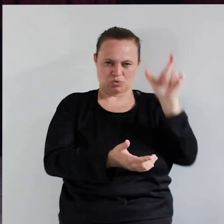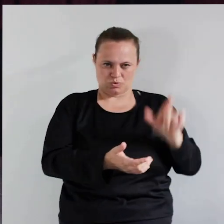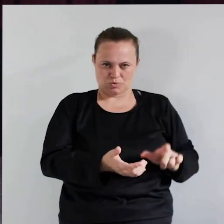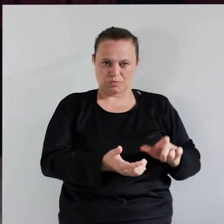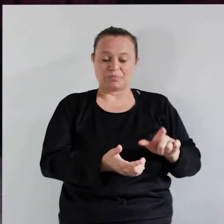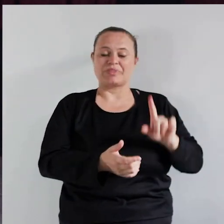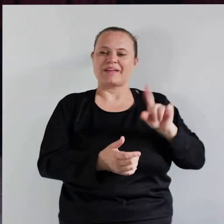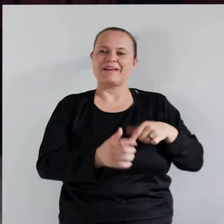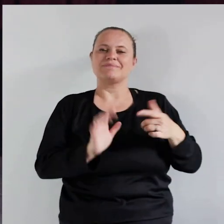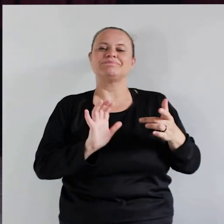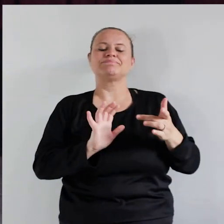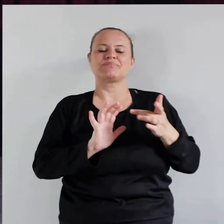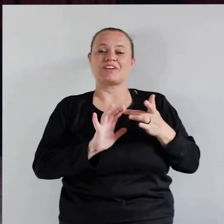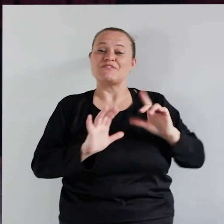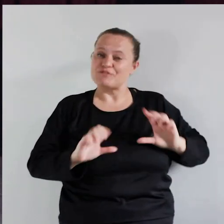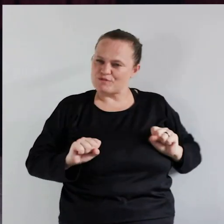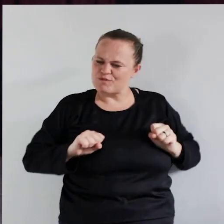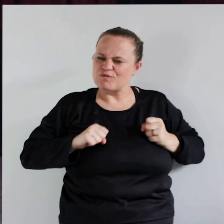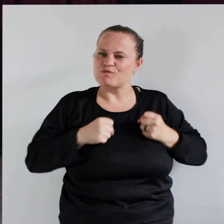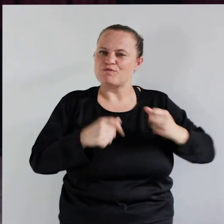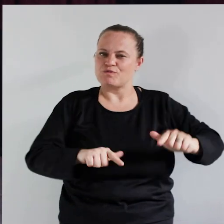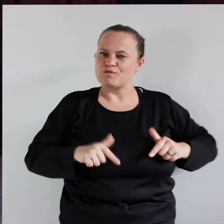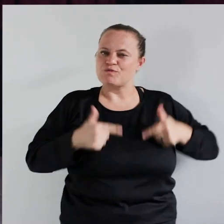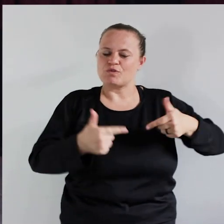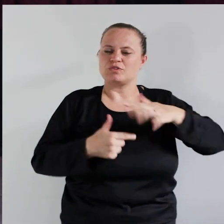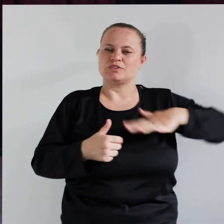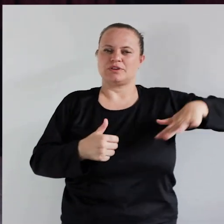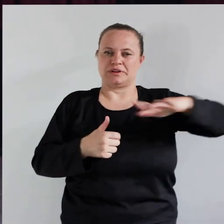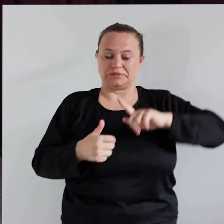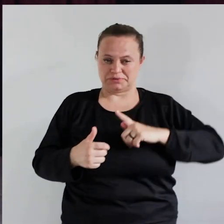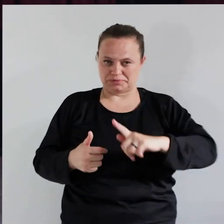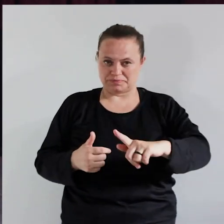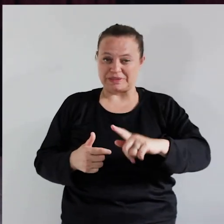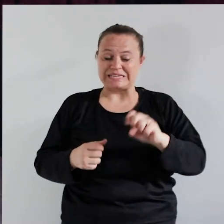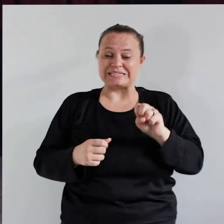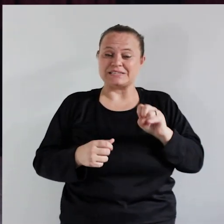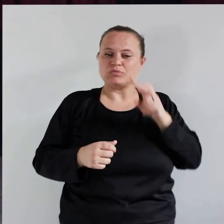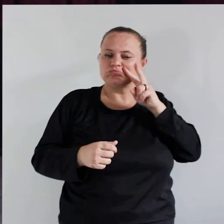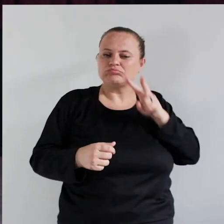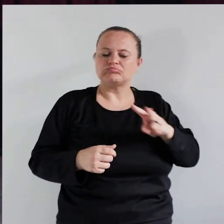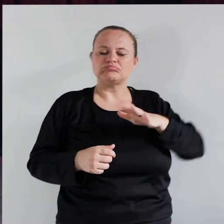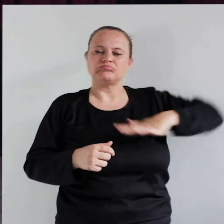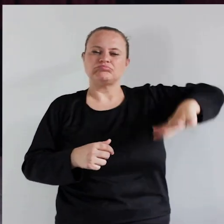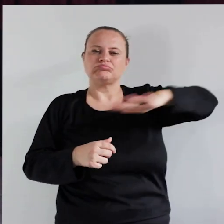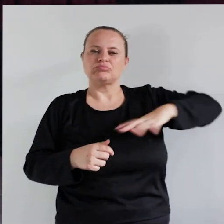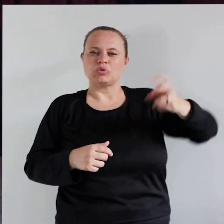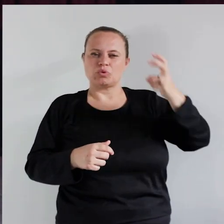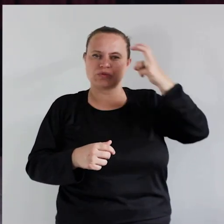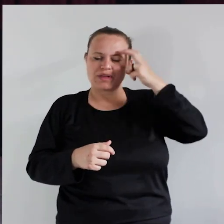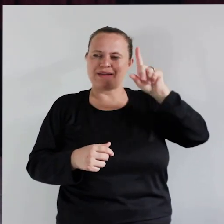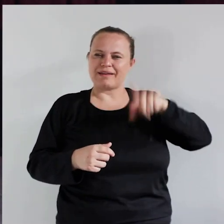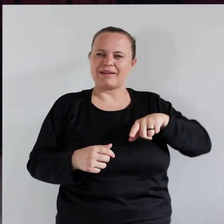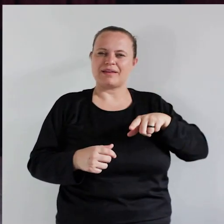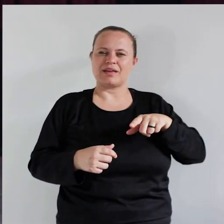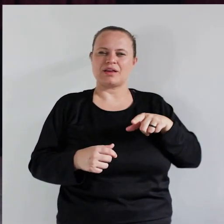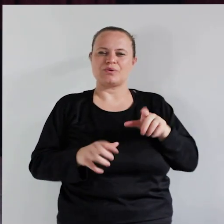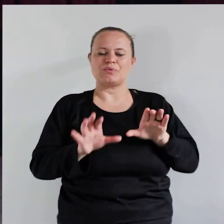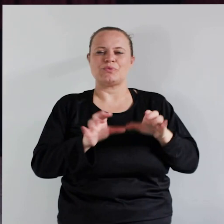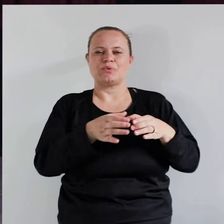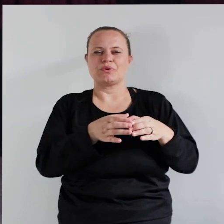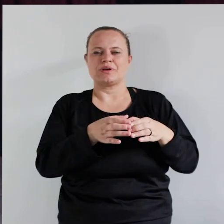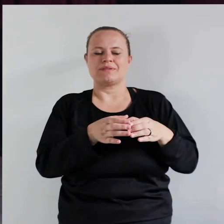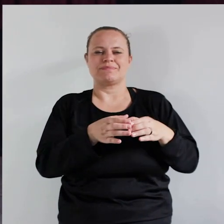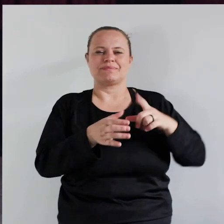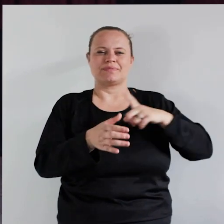a controle sobre os sujeitos. Então, essas são algumas noções muito fortes para a área de gestão. E olhar para o campo da cultura